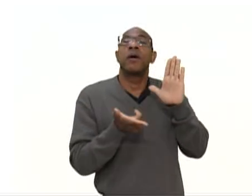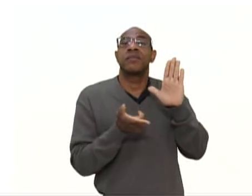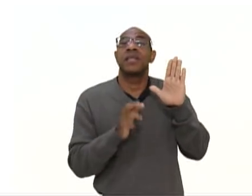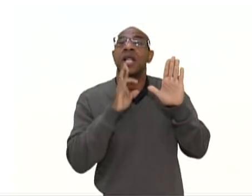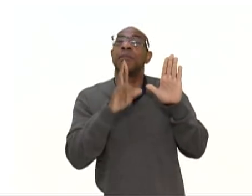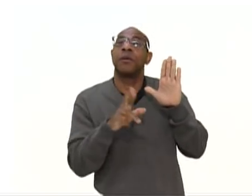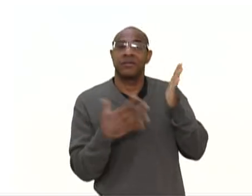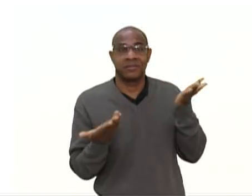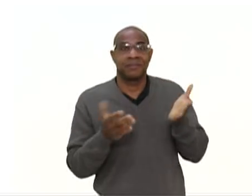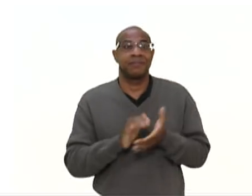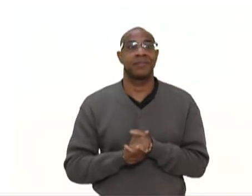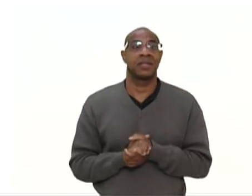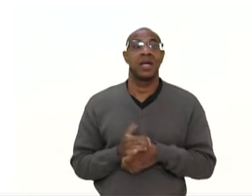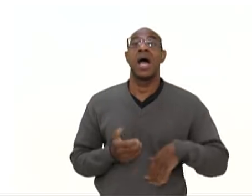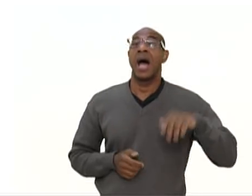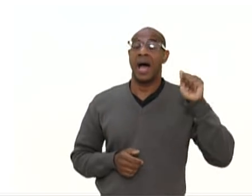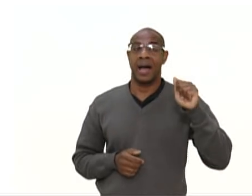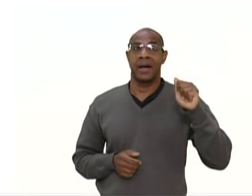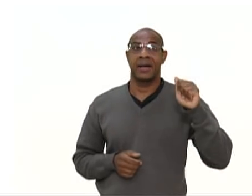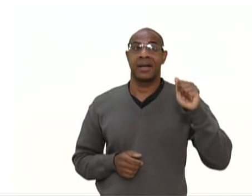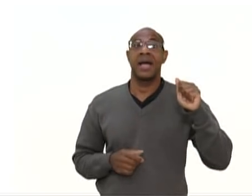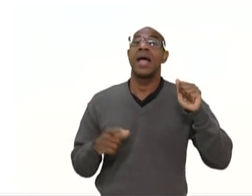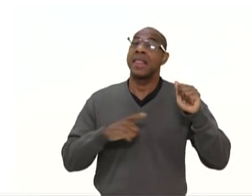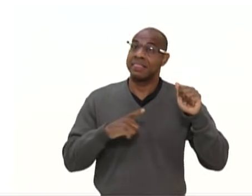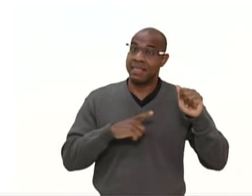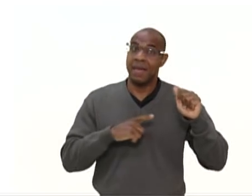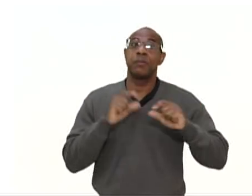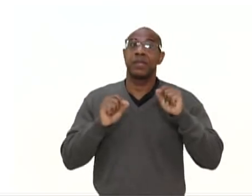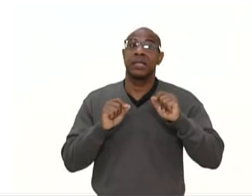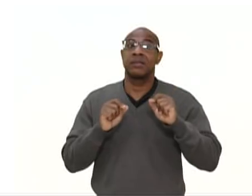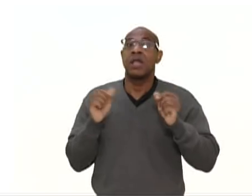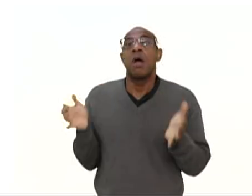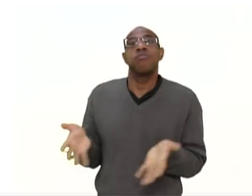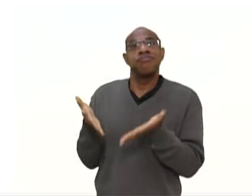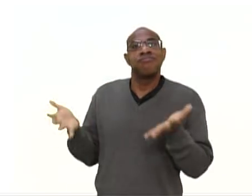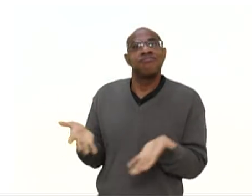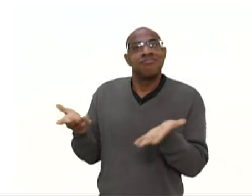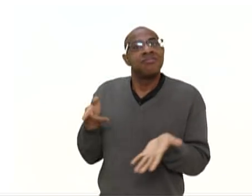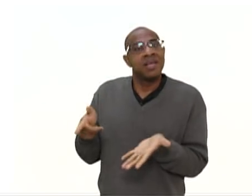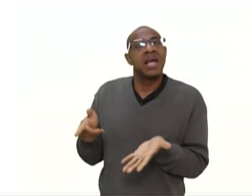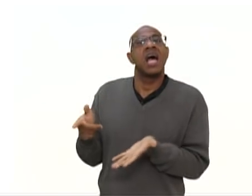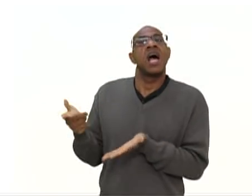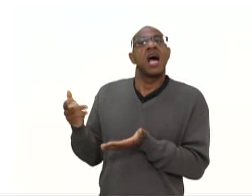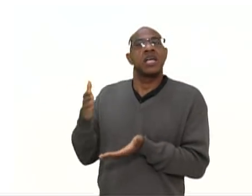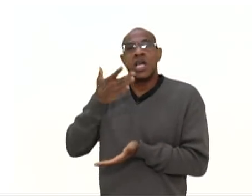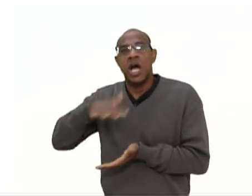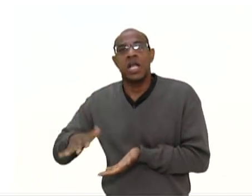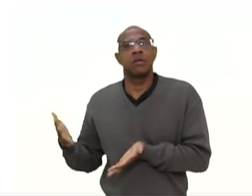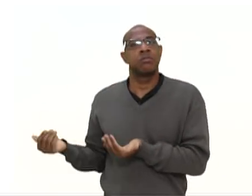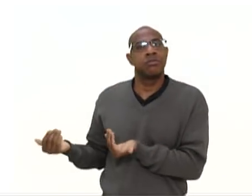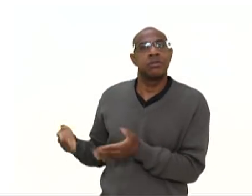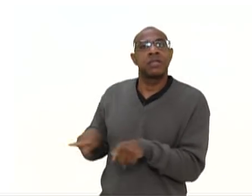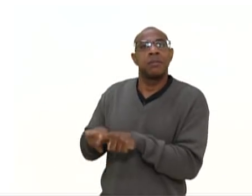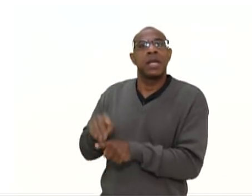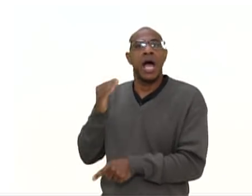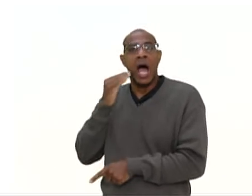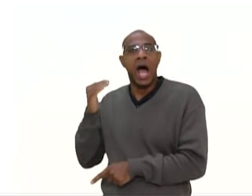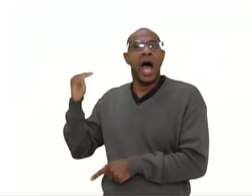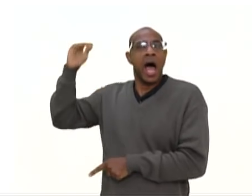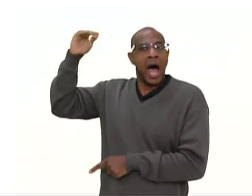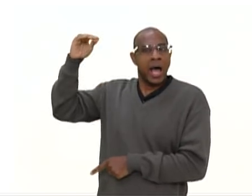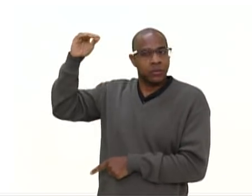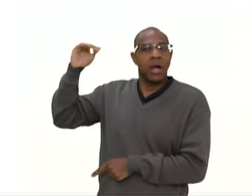solução. Letra A. Temos que incentivar as crianças, os adolescentes e até os adultos a